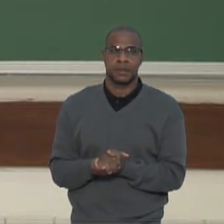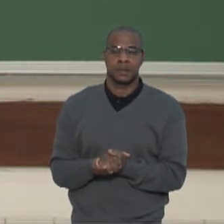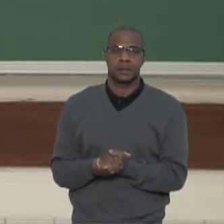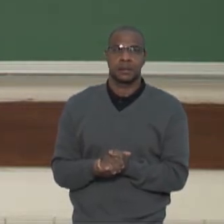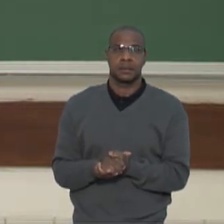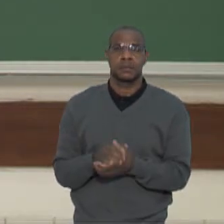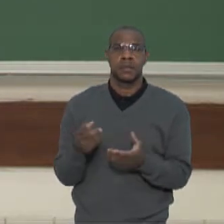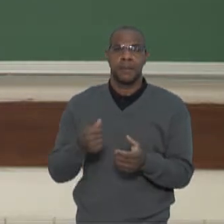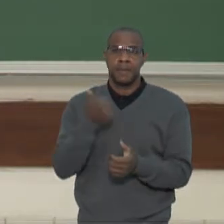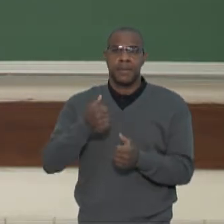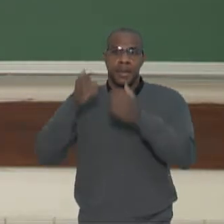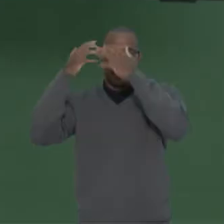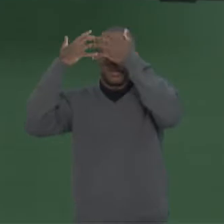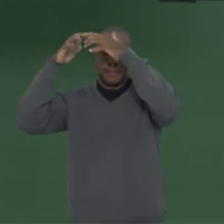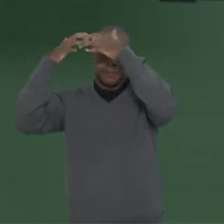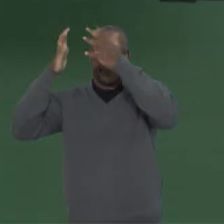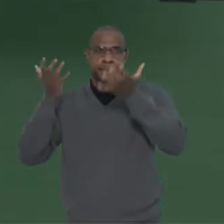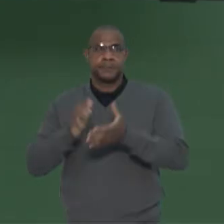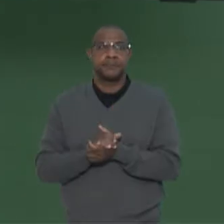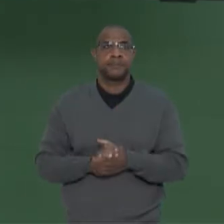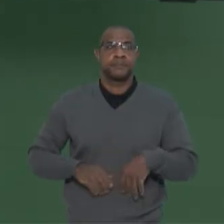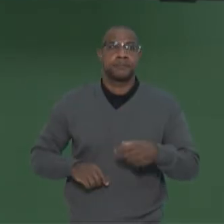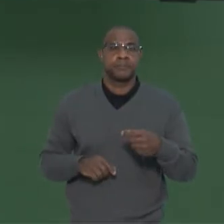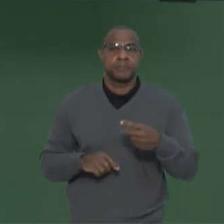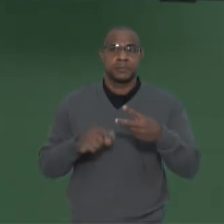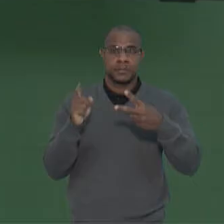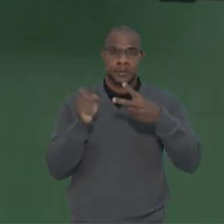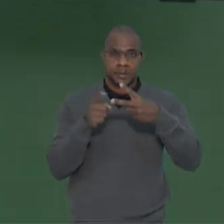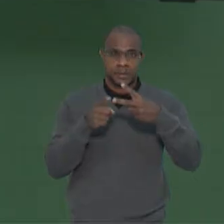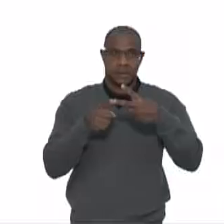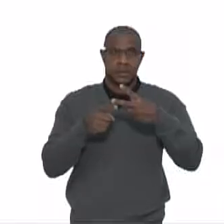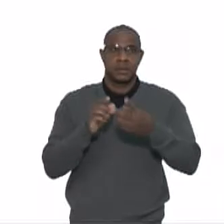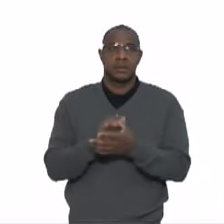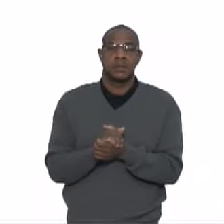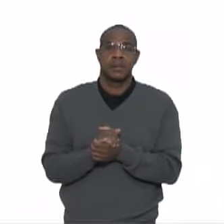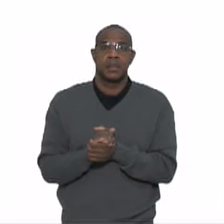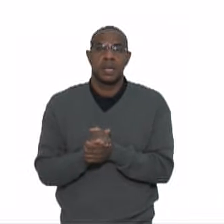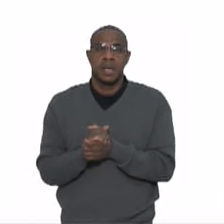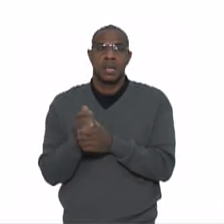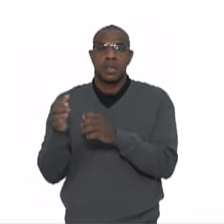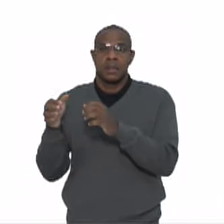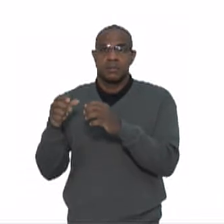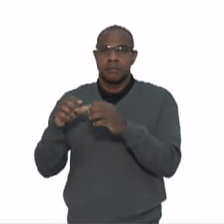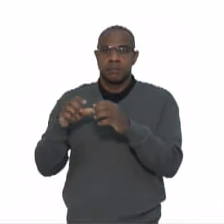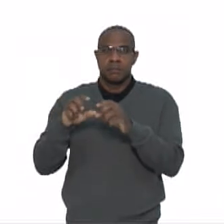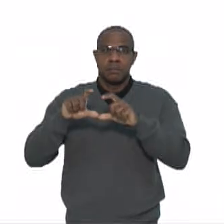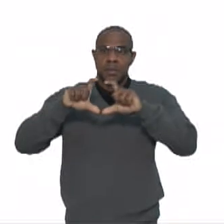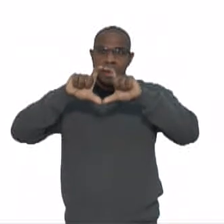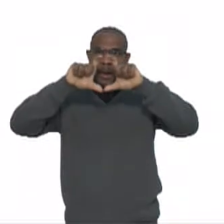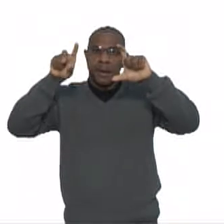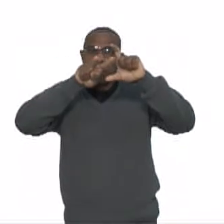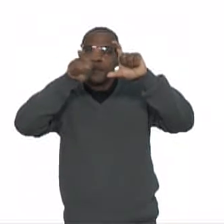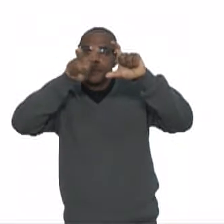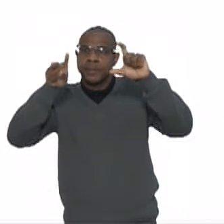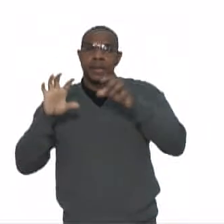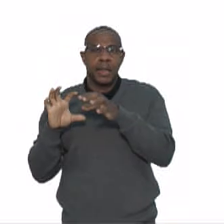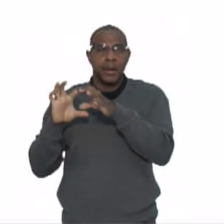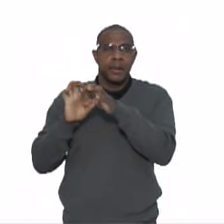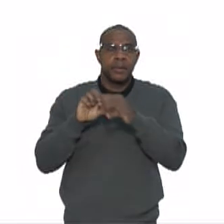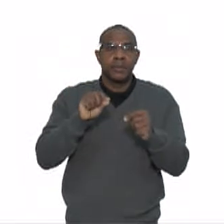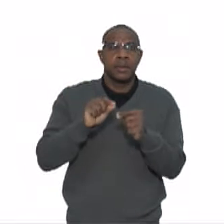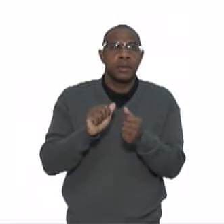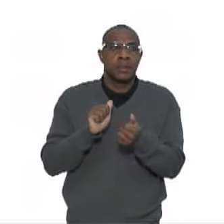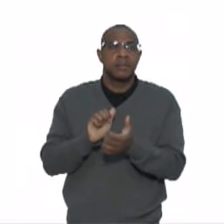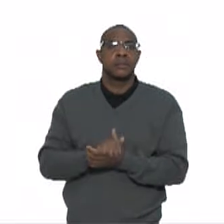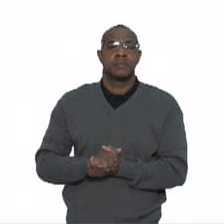primeira reflexão. Segundo, nesse contexto llega o Dia Internacional del Deporte para